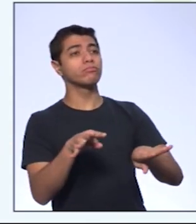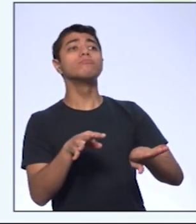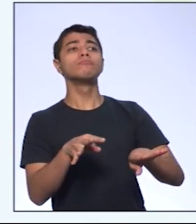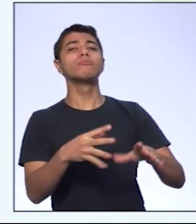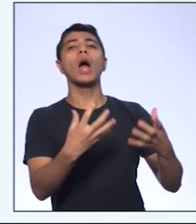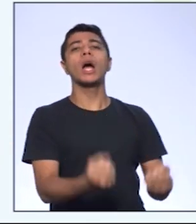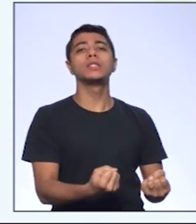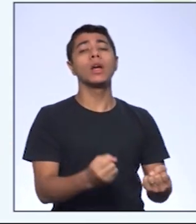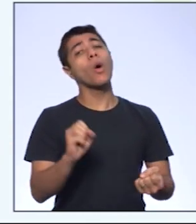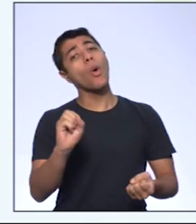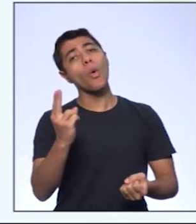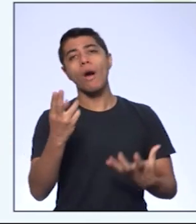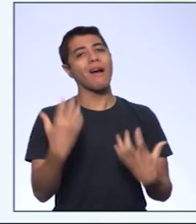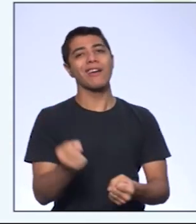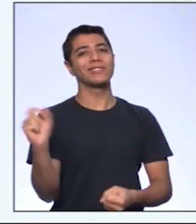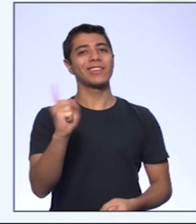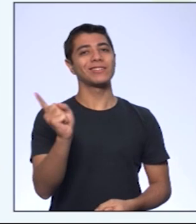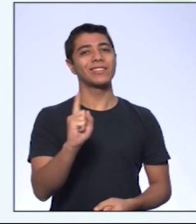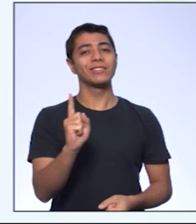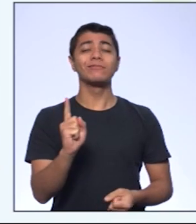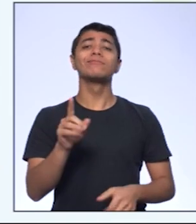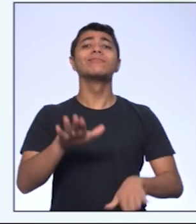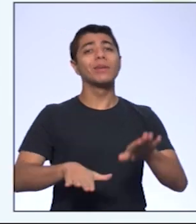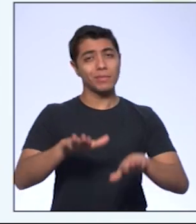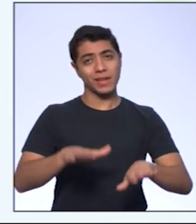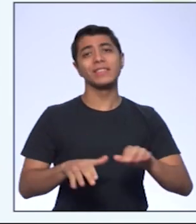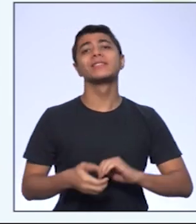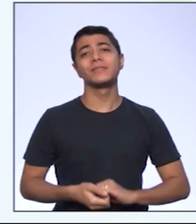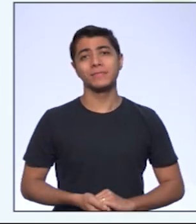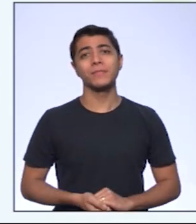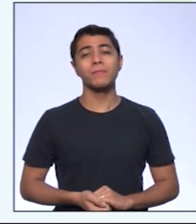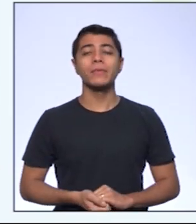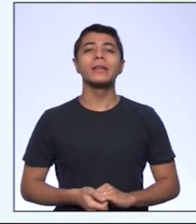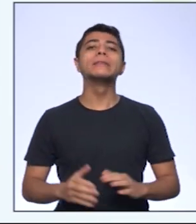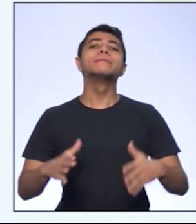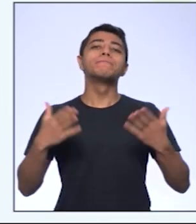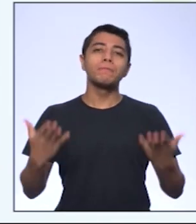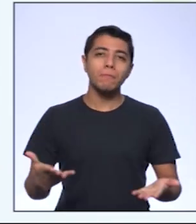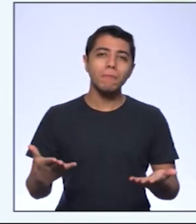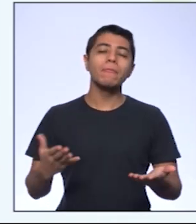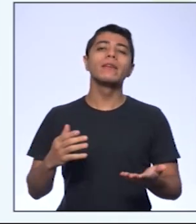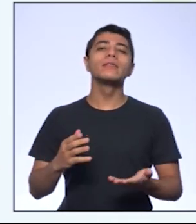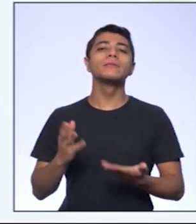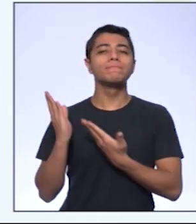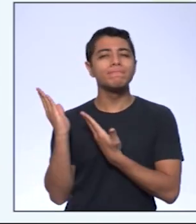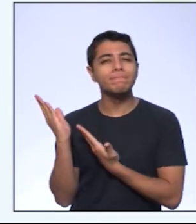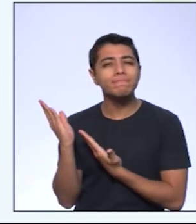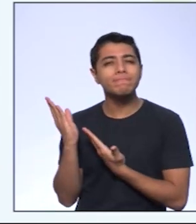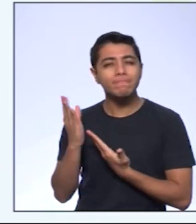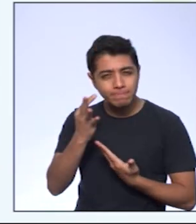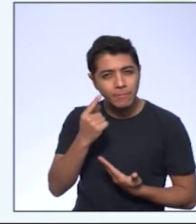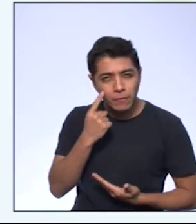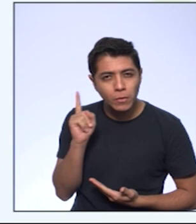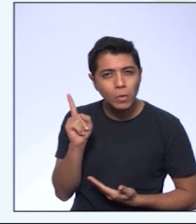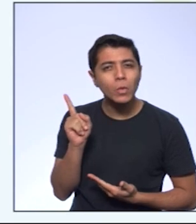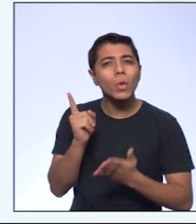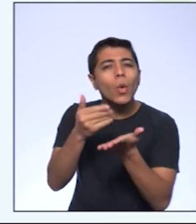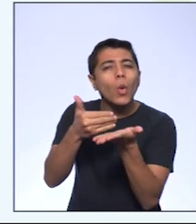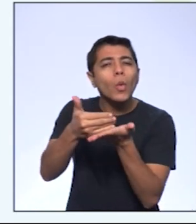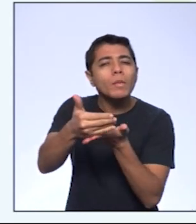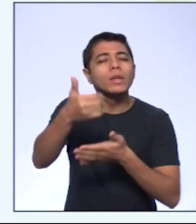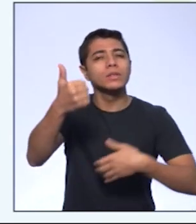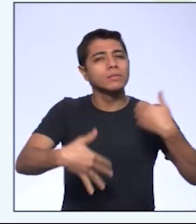leitor para. Então aqui, ó, no comecinho do comando, ele faz uma sequência de